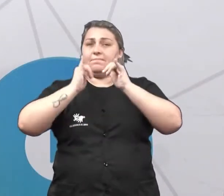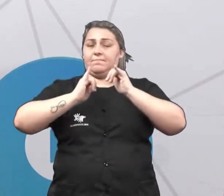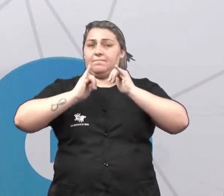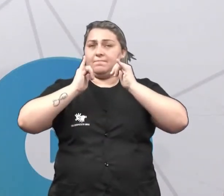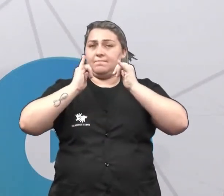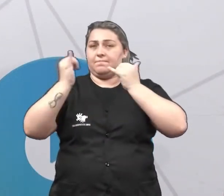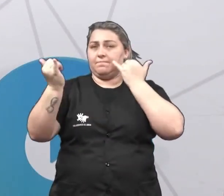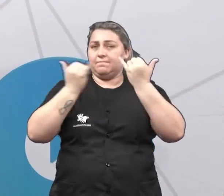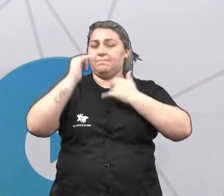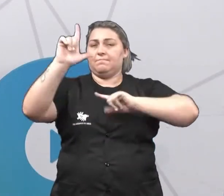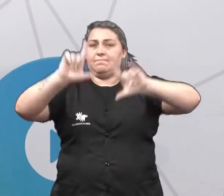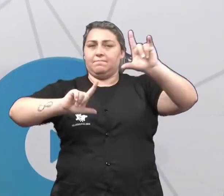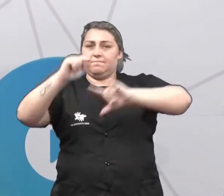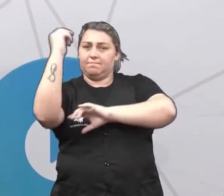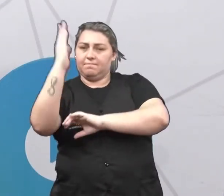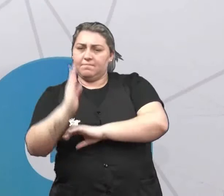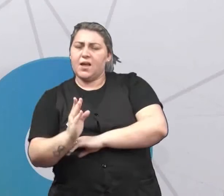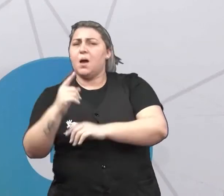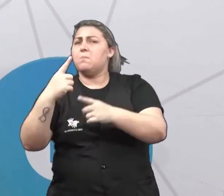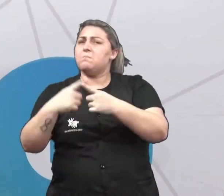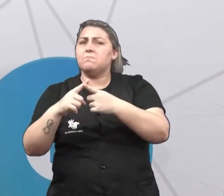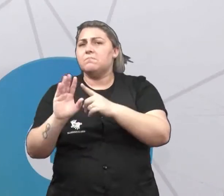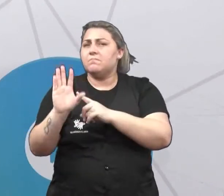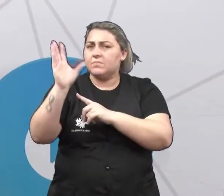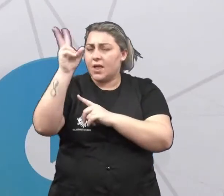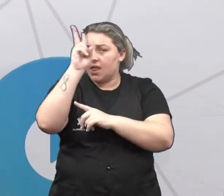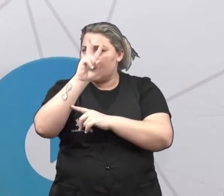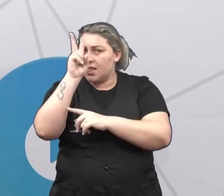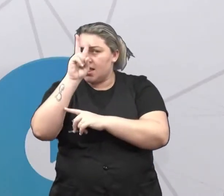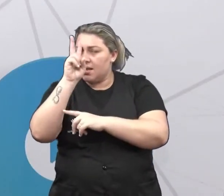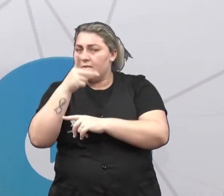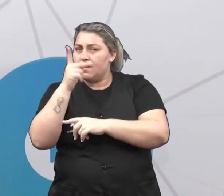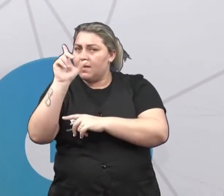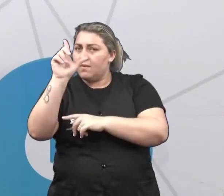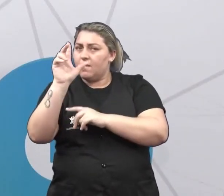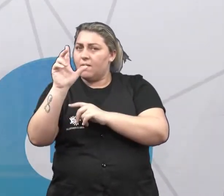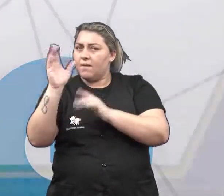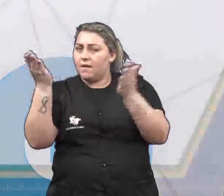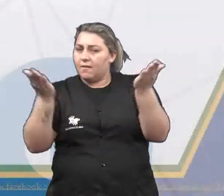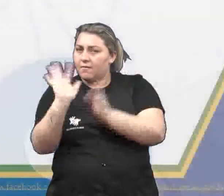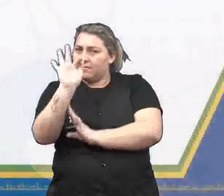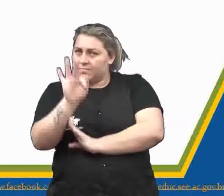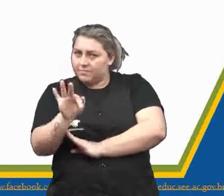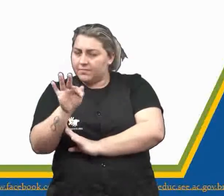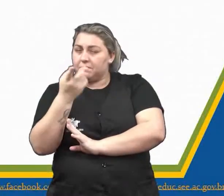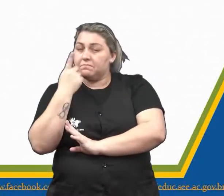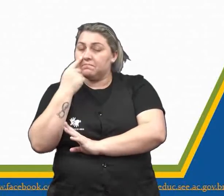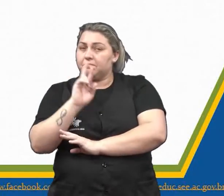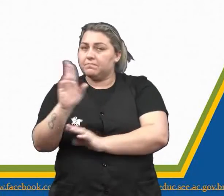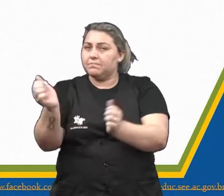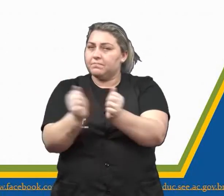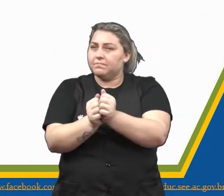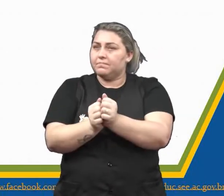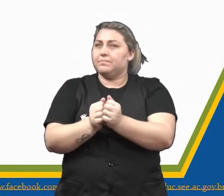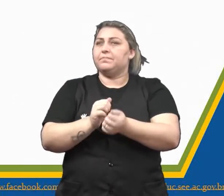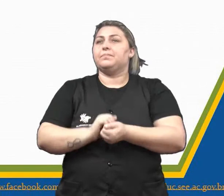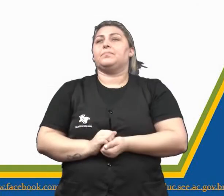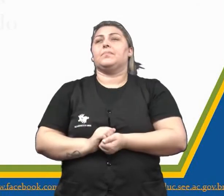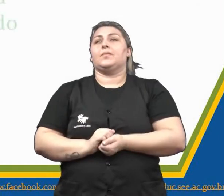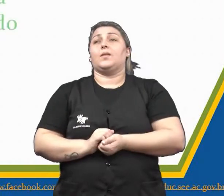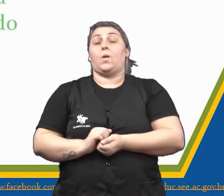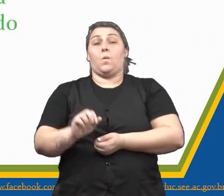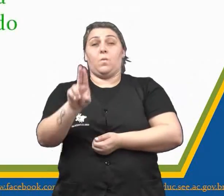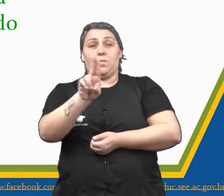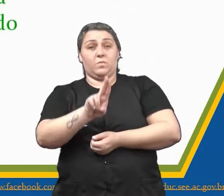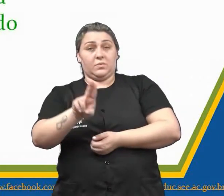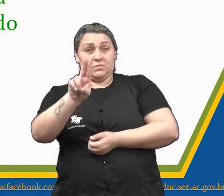muito presente, né? Por que isso acontece, hein? Lembra que a gente falou agora no finalzinho? Vamos ver a resposta juntos, então?